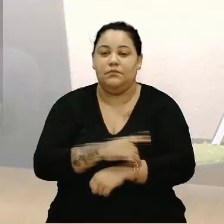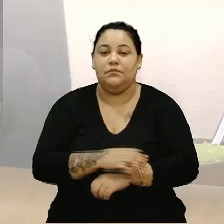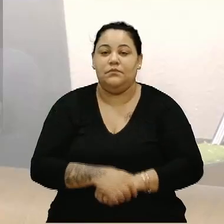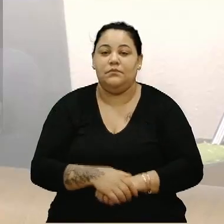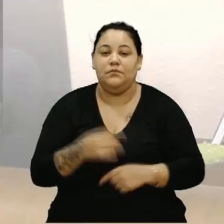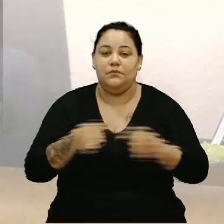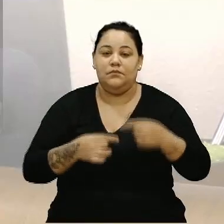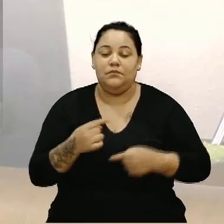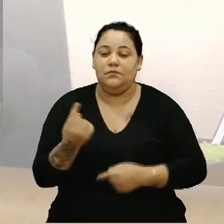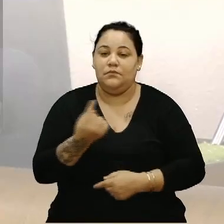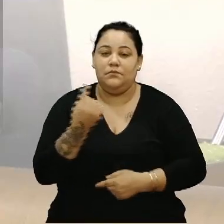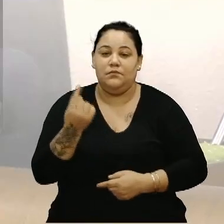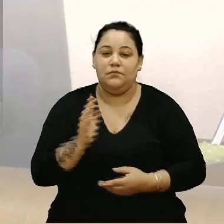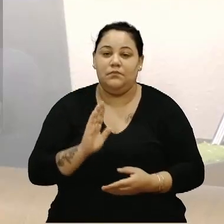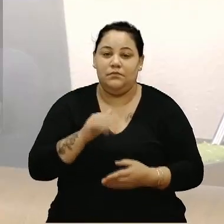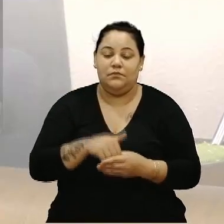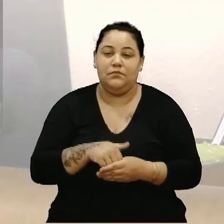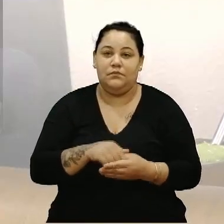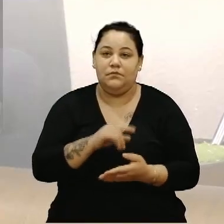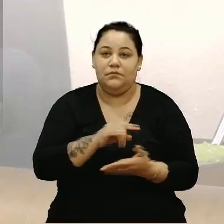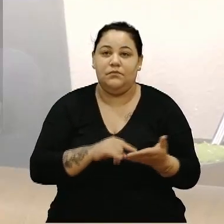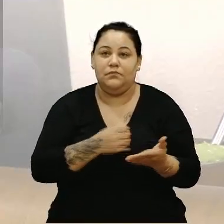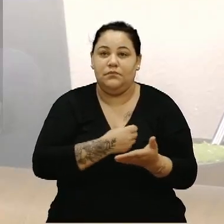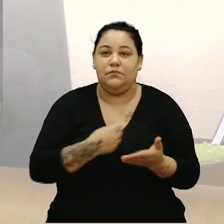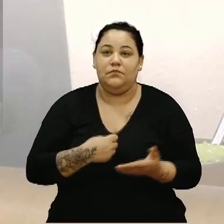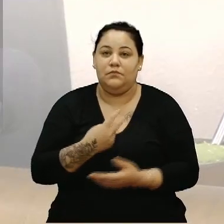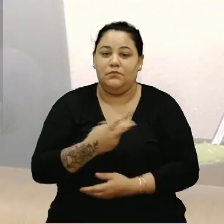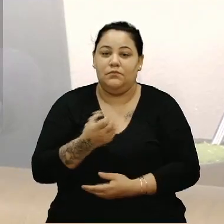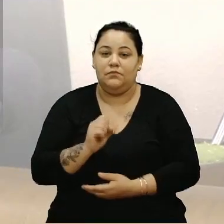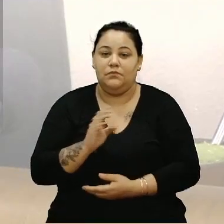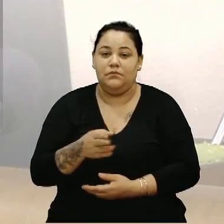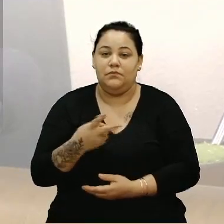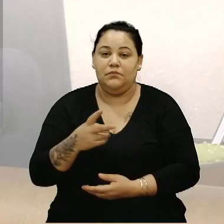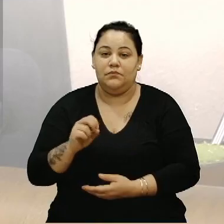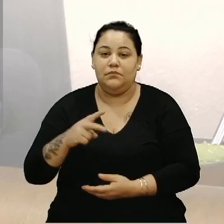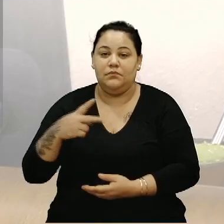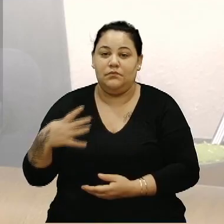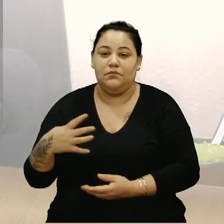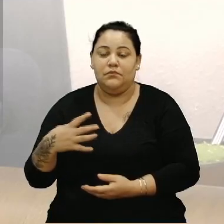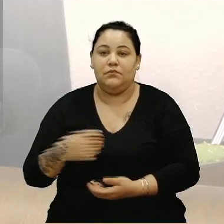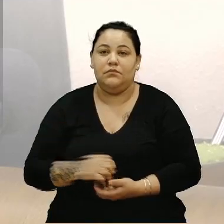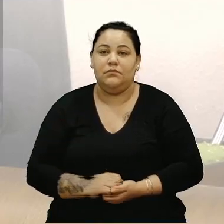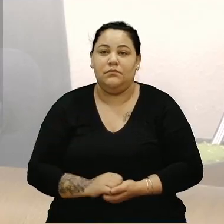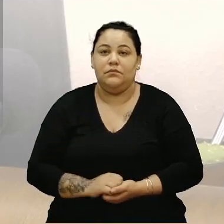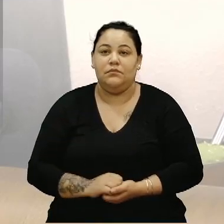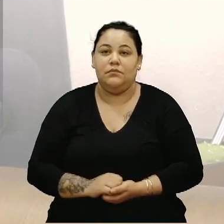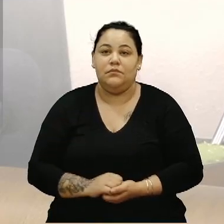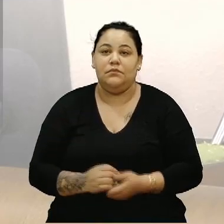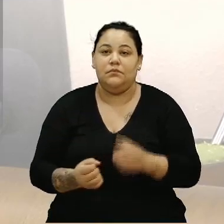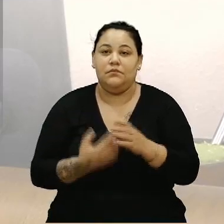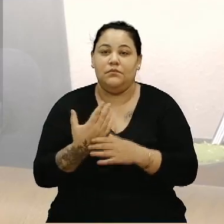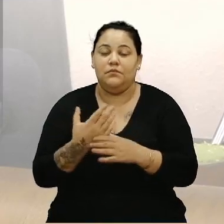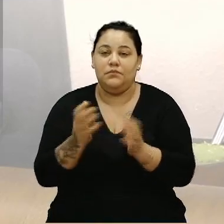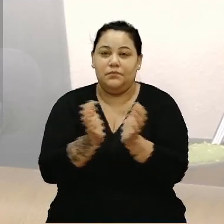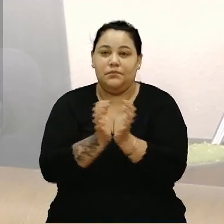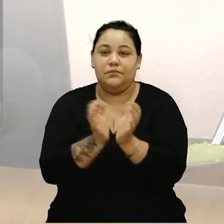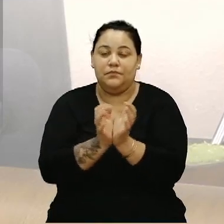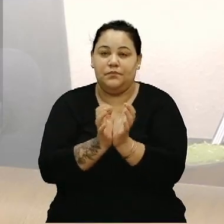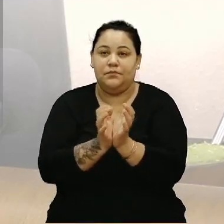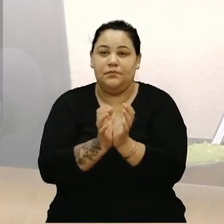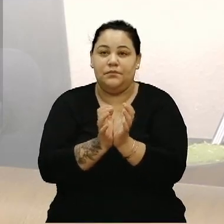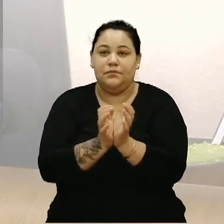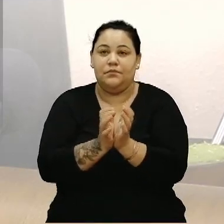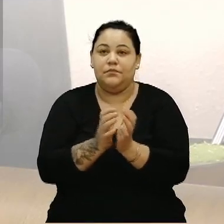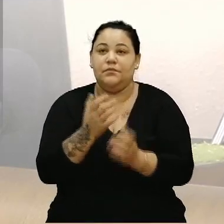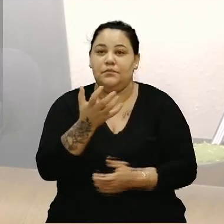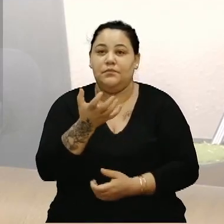Discussão única e votação, requerimento número 28/2024, de autoria coletiva, que